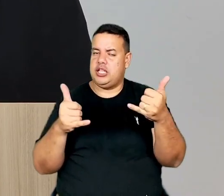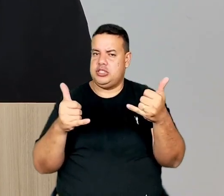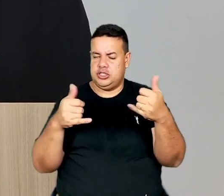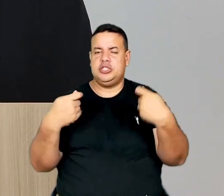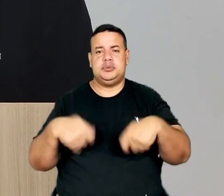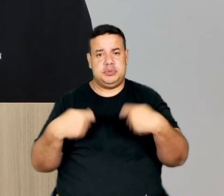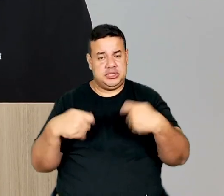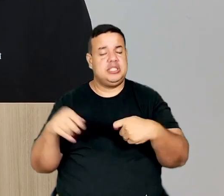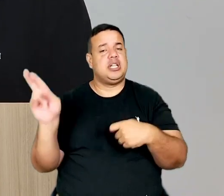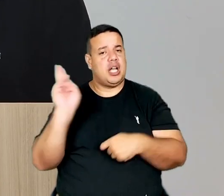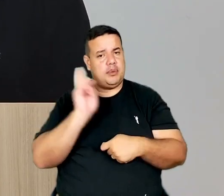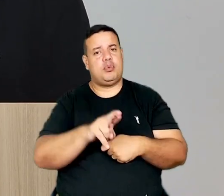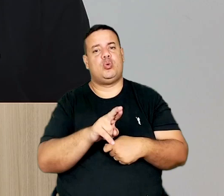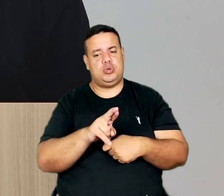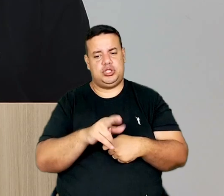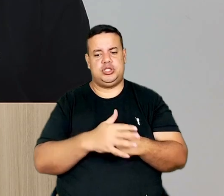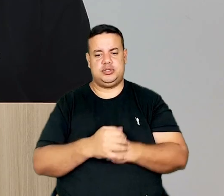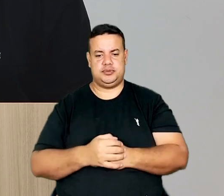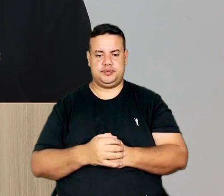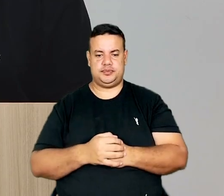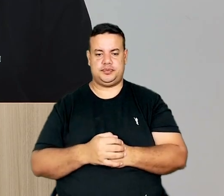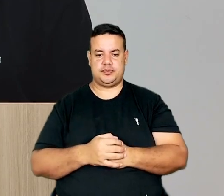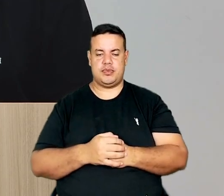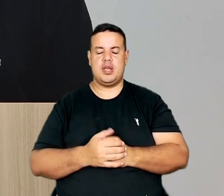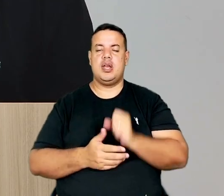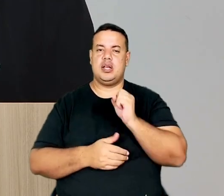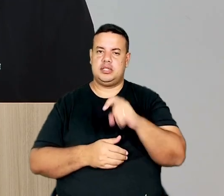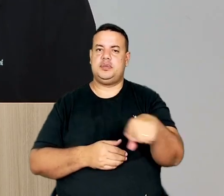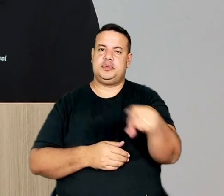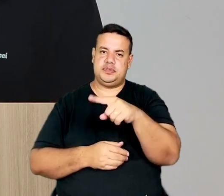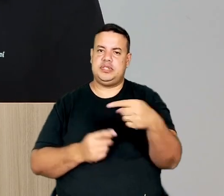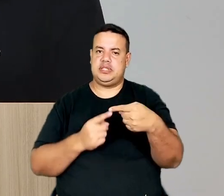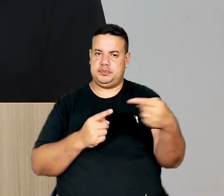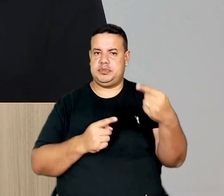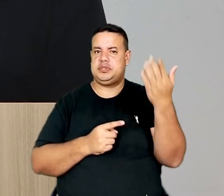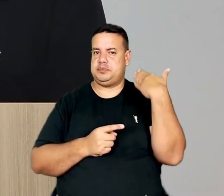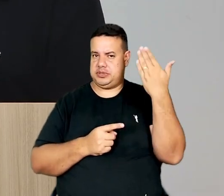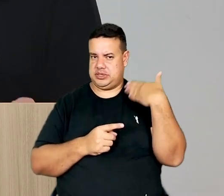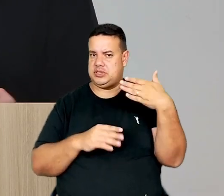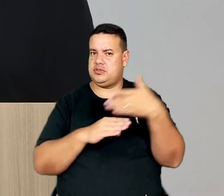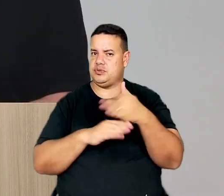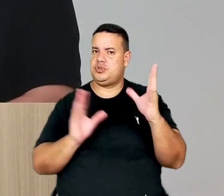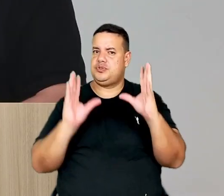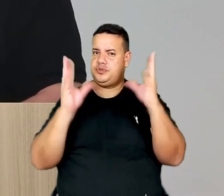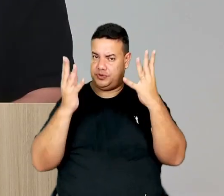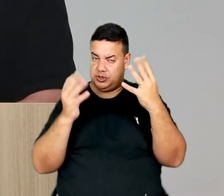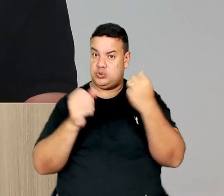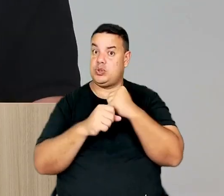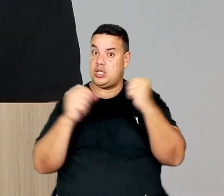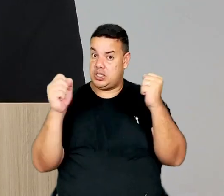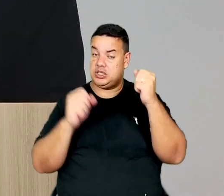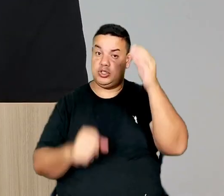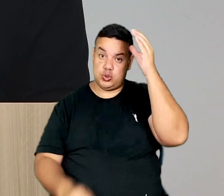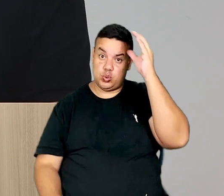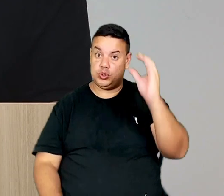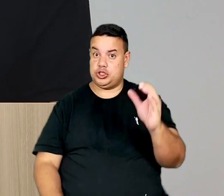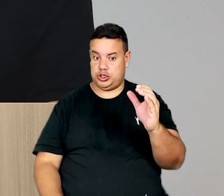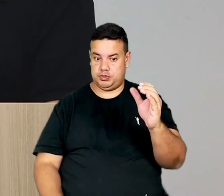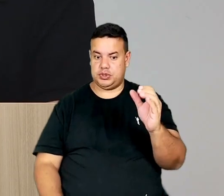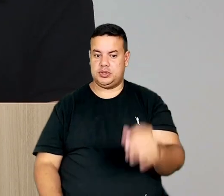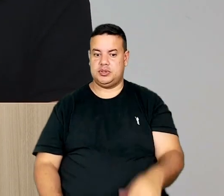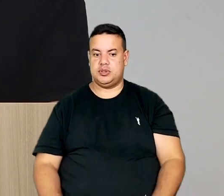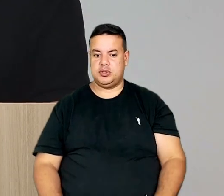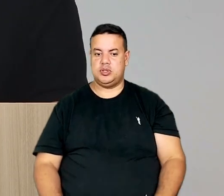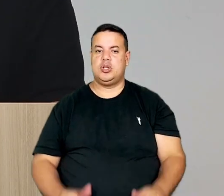respostas. Dizer para vocês também que semana passada participei de um grande evento em Curitiba, que é o Encontro